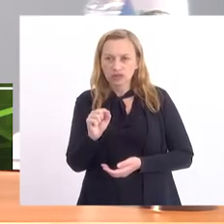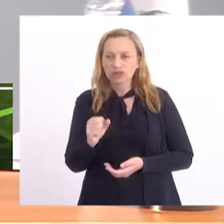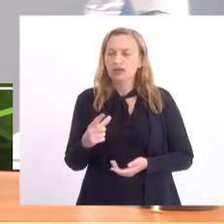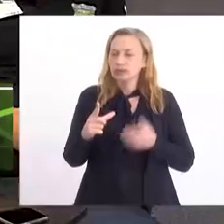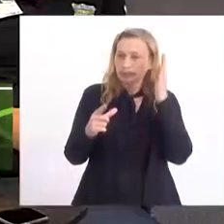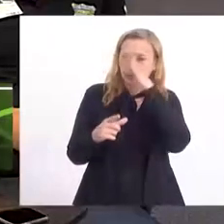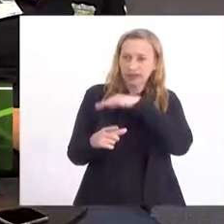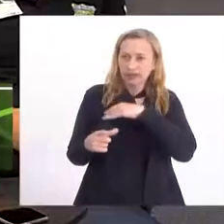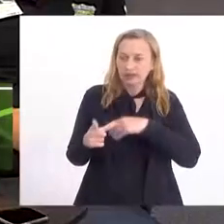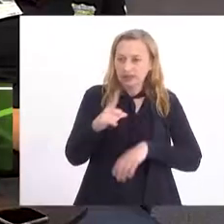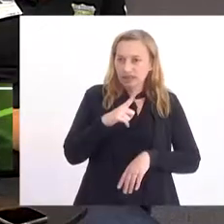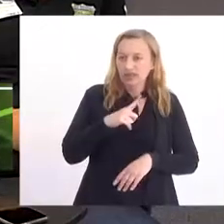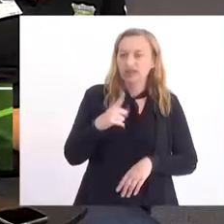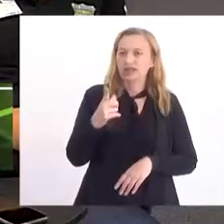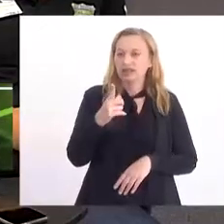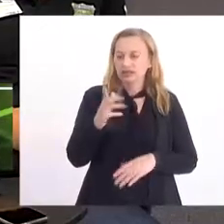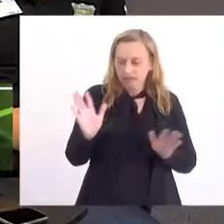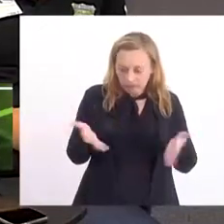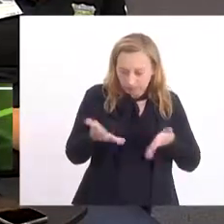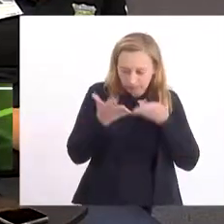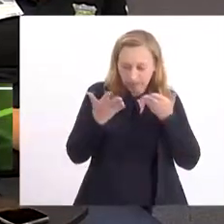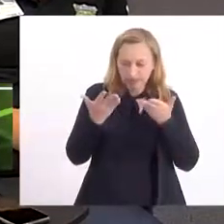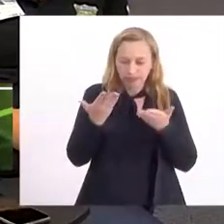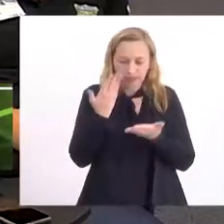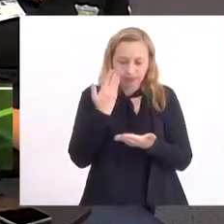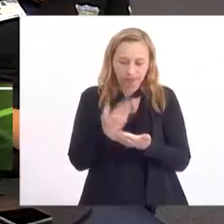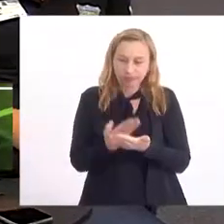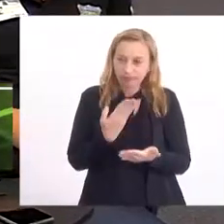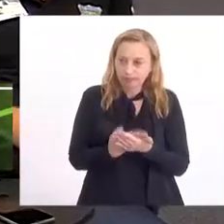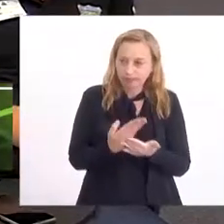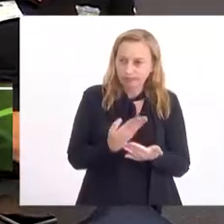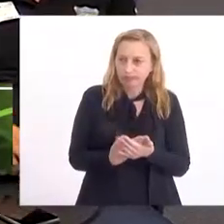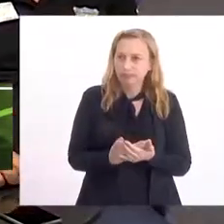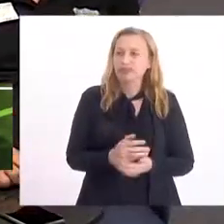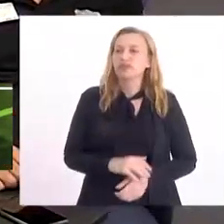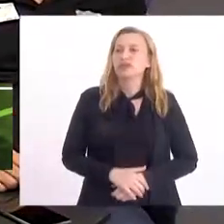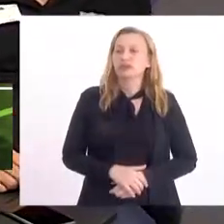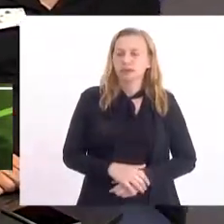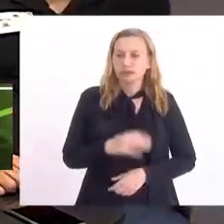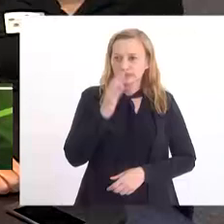ter esse estímulo ao estudo, que é uma bolsa de estudo, não é,